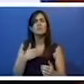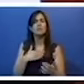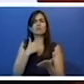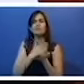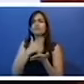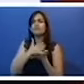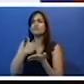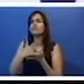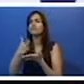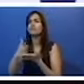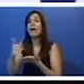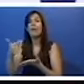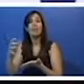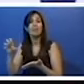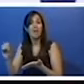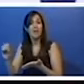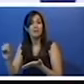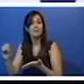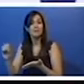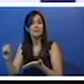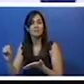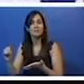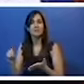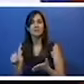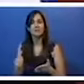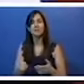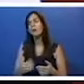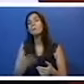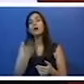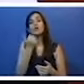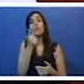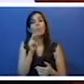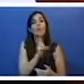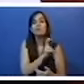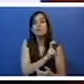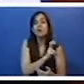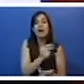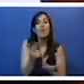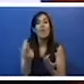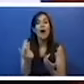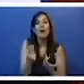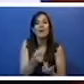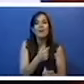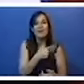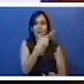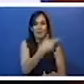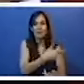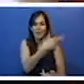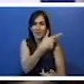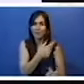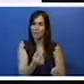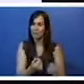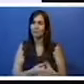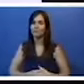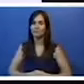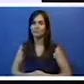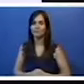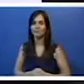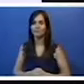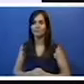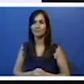que ser um dividir o meu chocolate em dez partes mas comer cinco eu vou comer o mesmo tanto